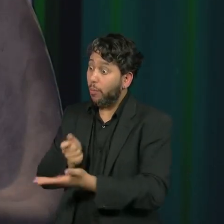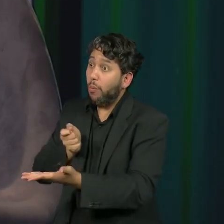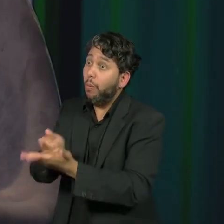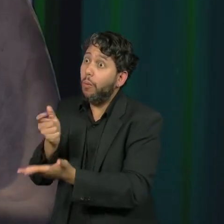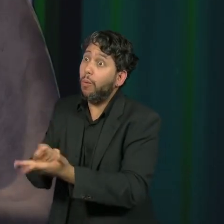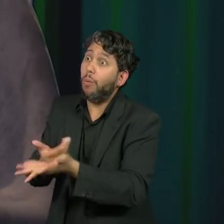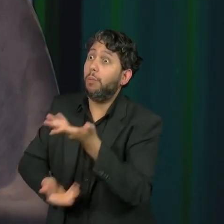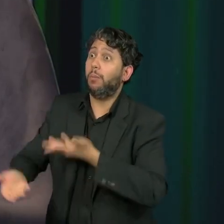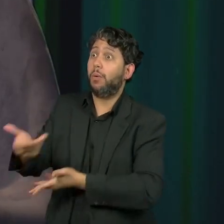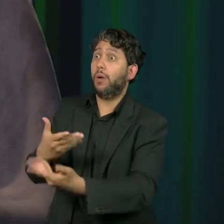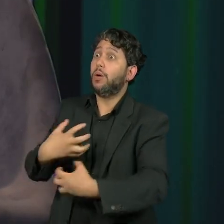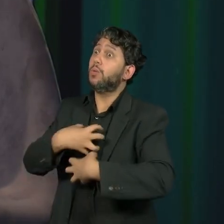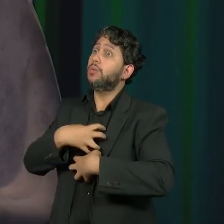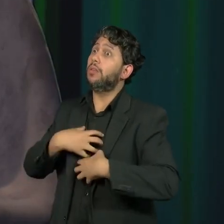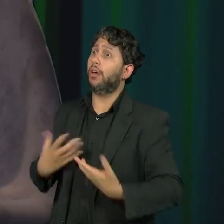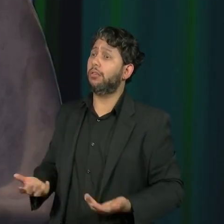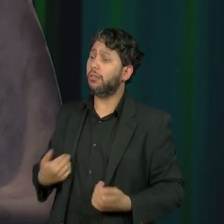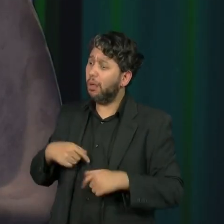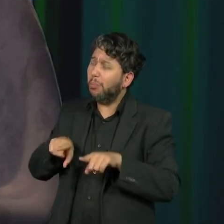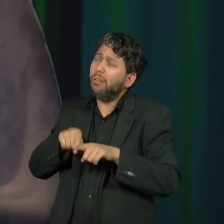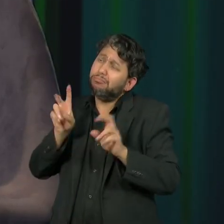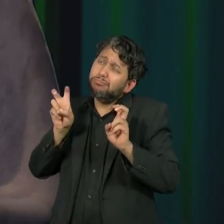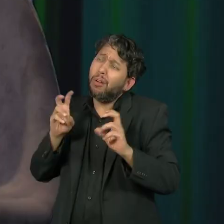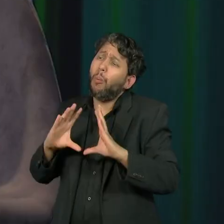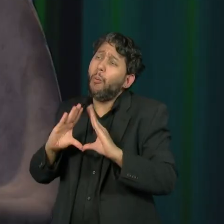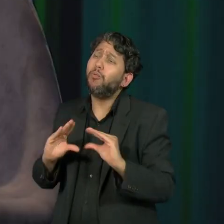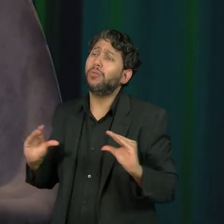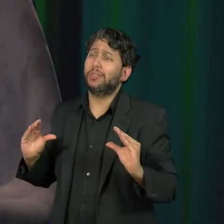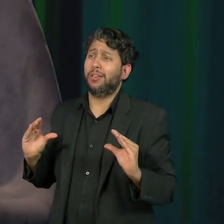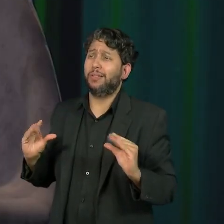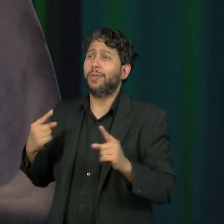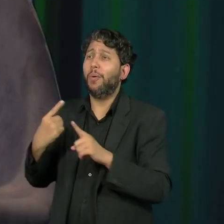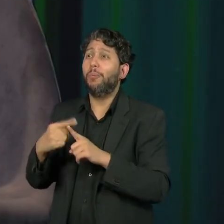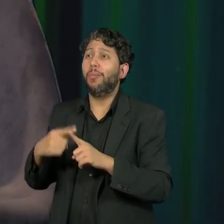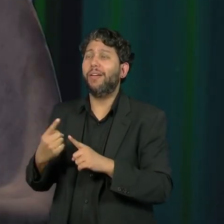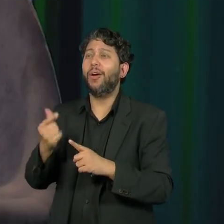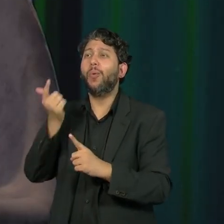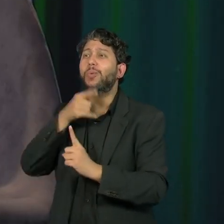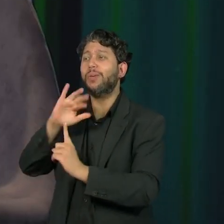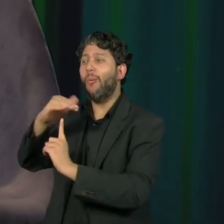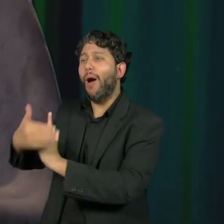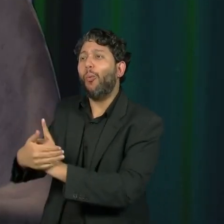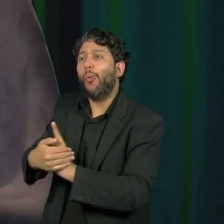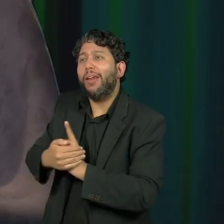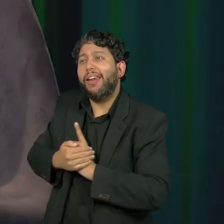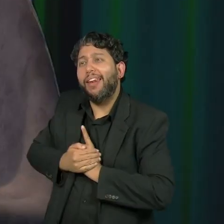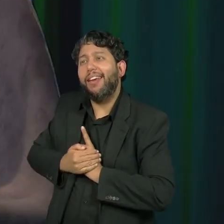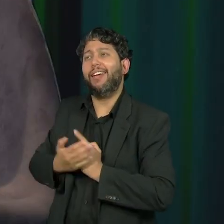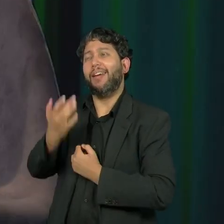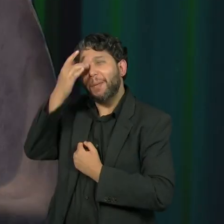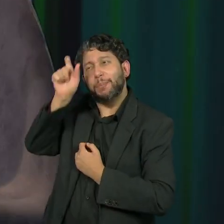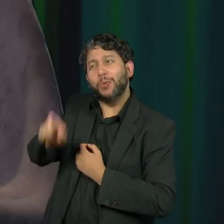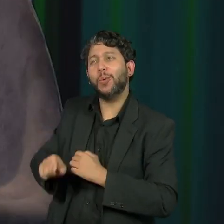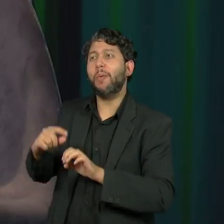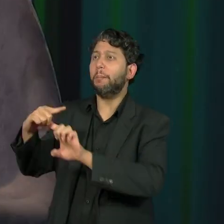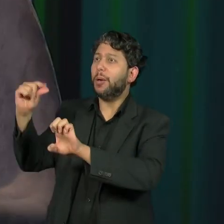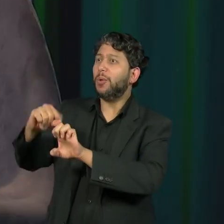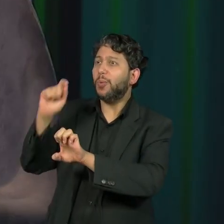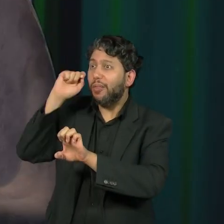consumidor é muito mais confortável e acredito que um momento acolhedor quando você tem um empreendedor negro que